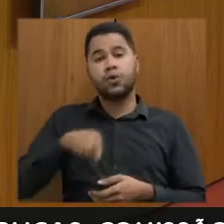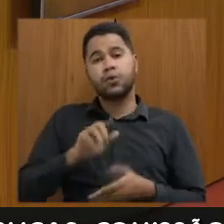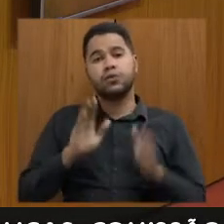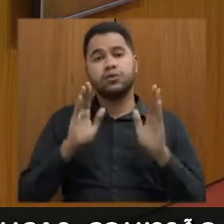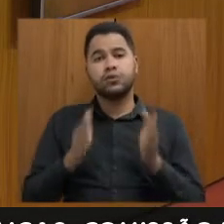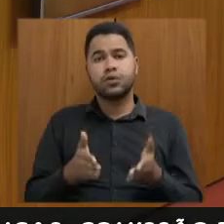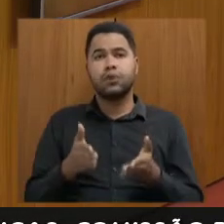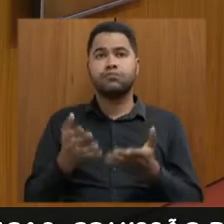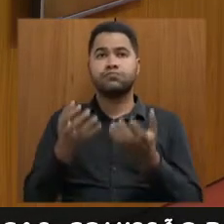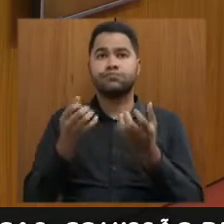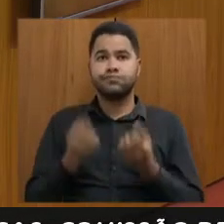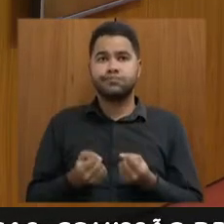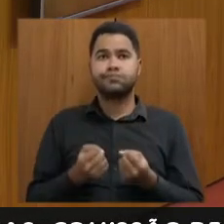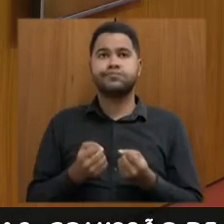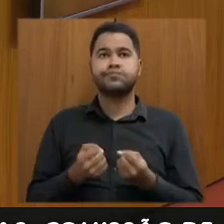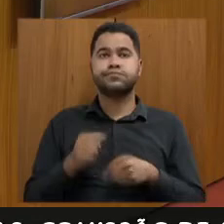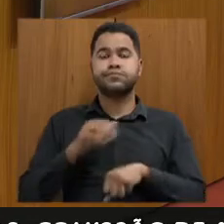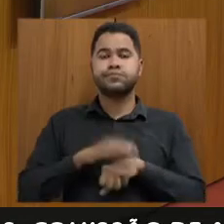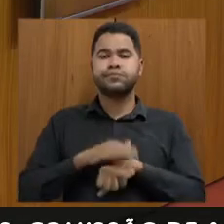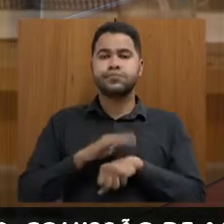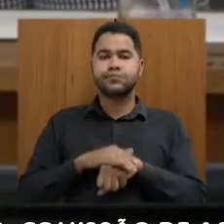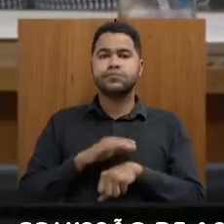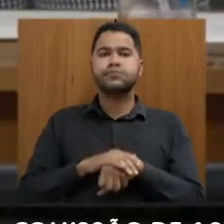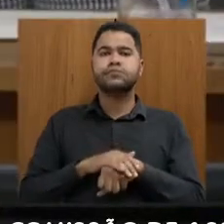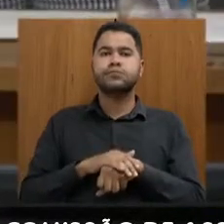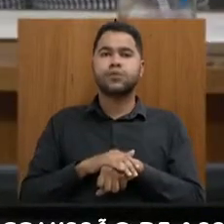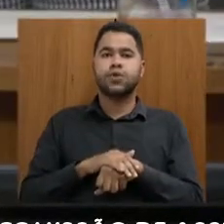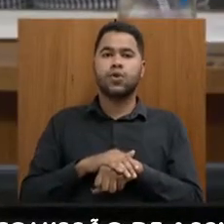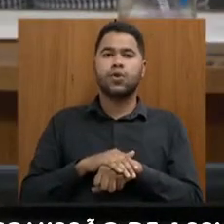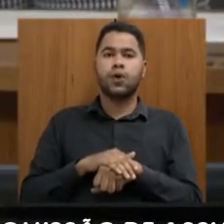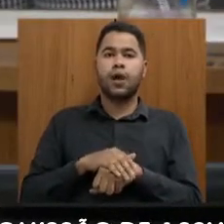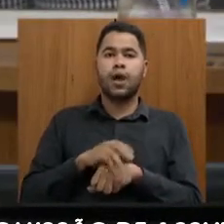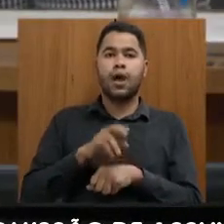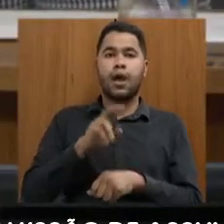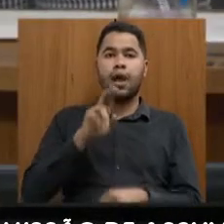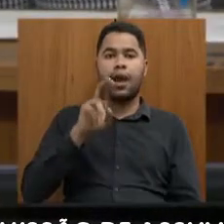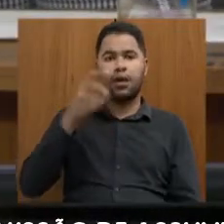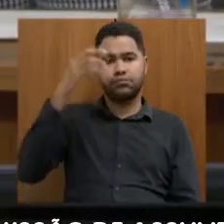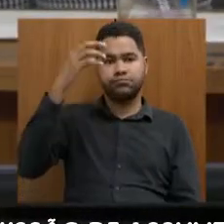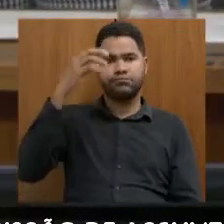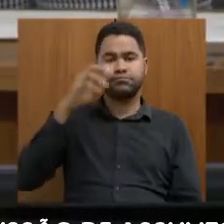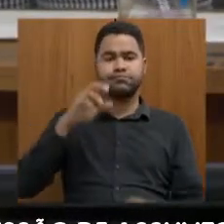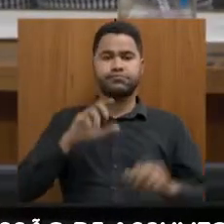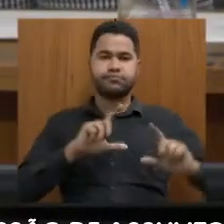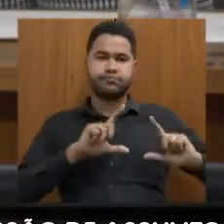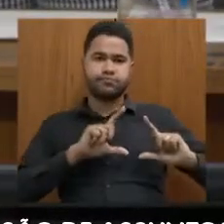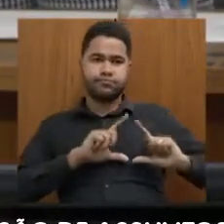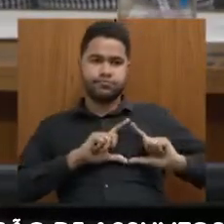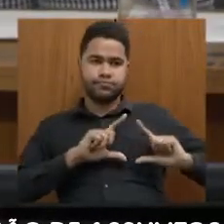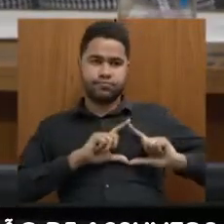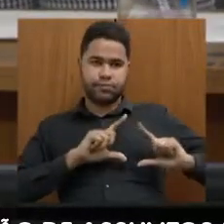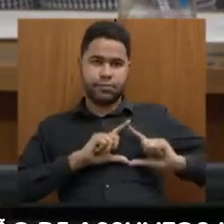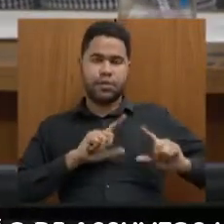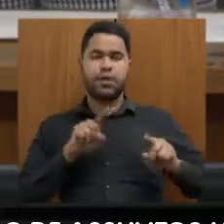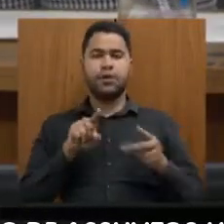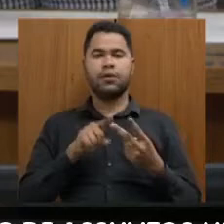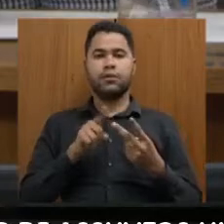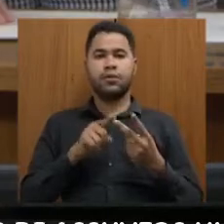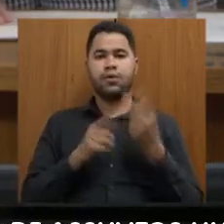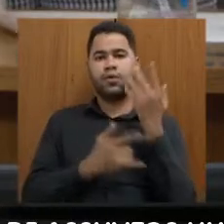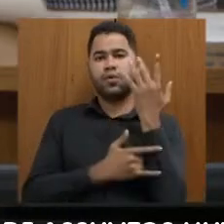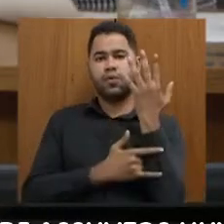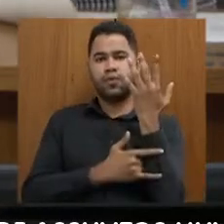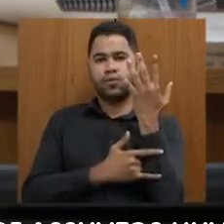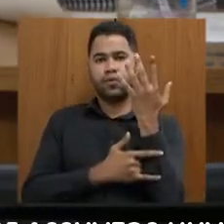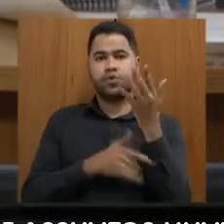já tivemos a Adesão da Universidade de São João del-rei e da UFMG hoje